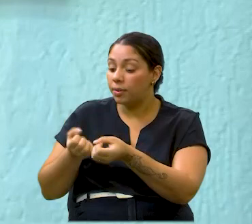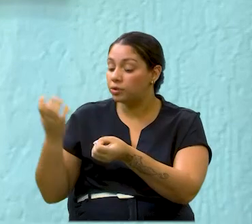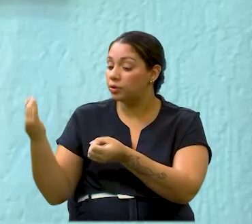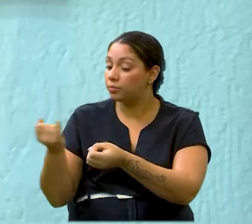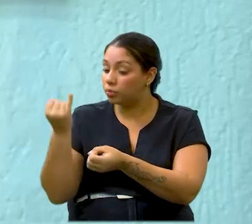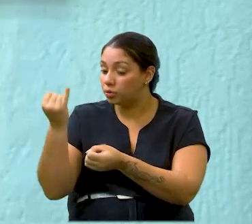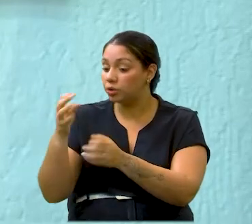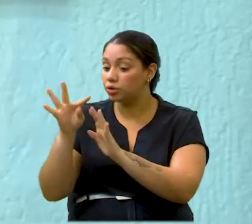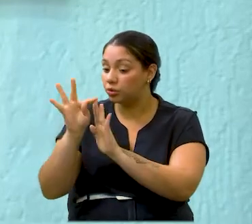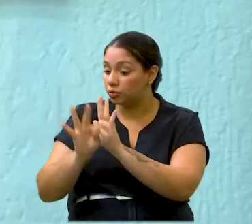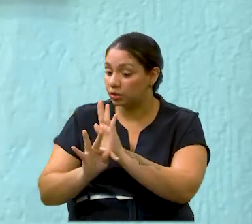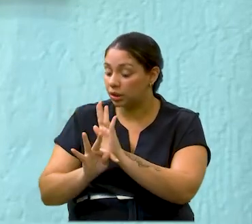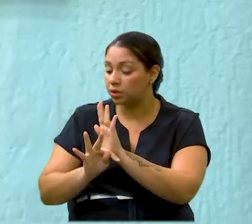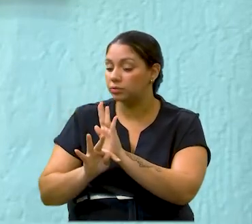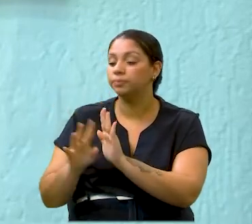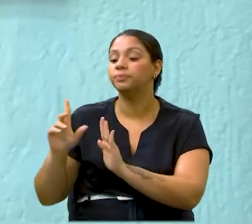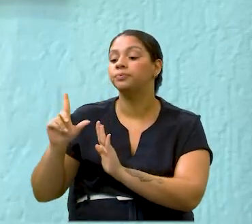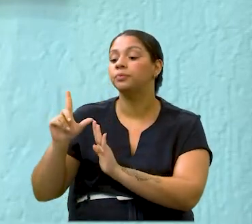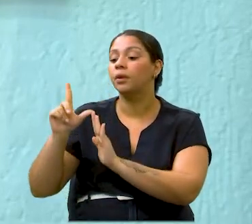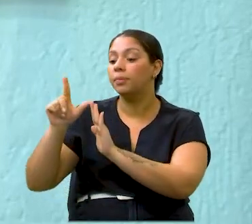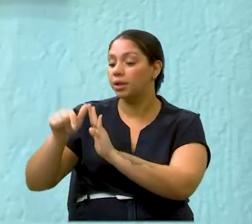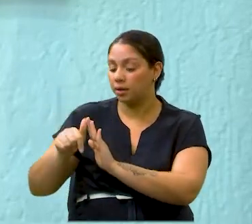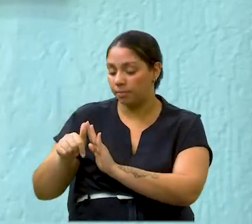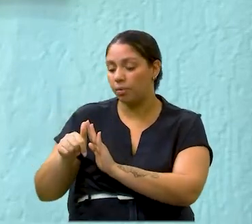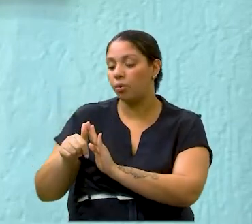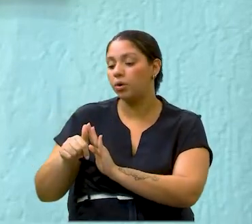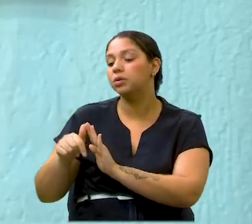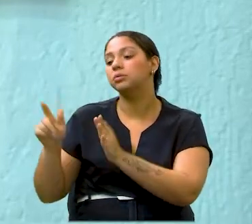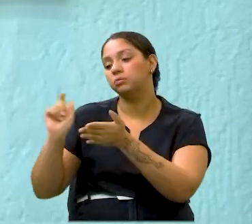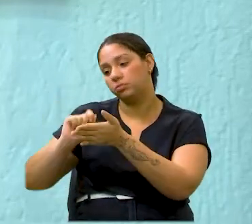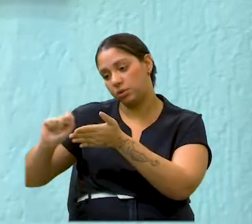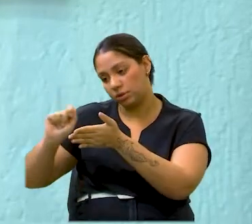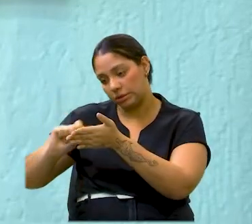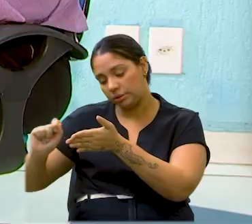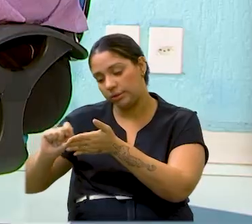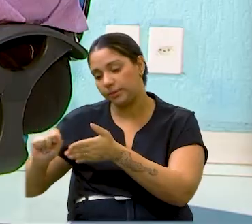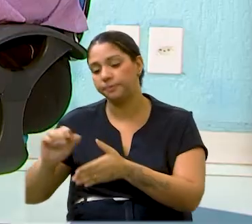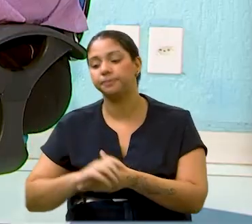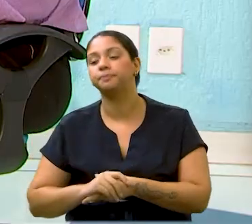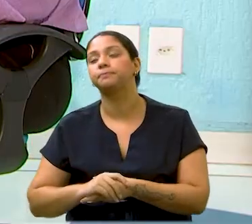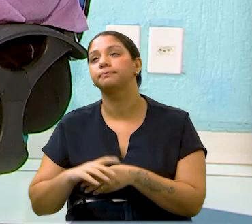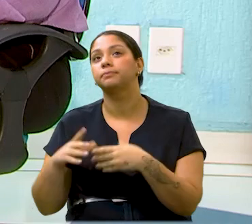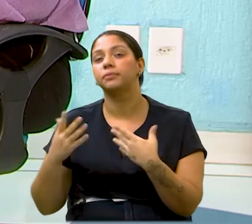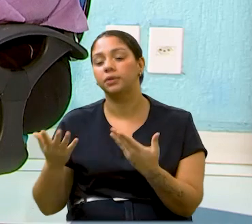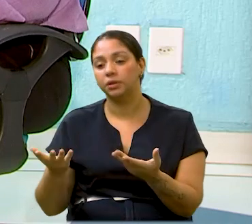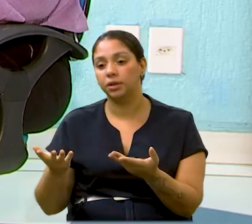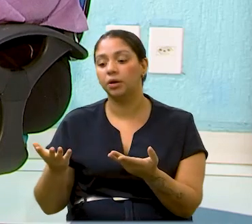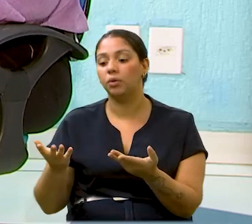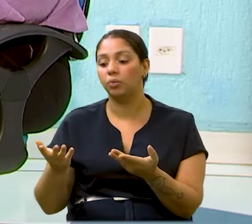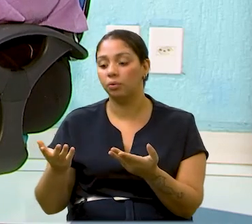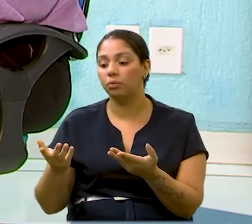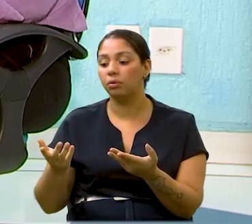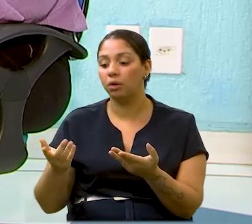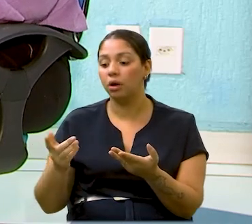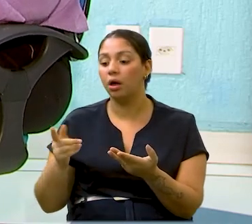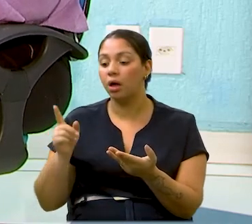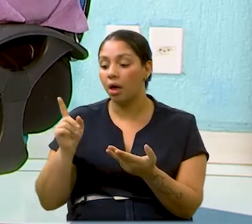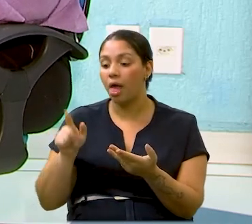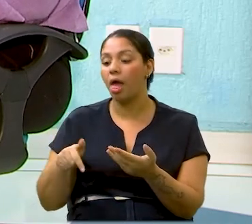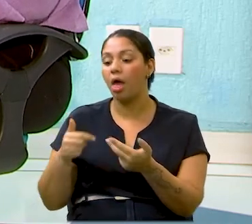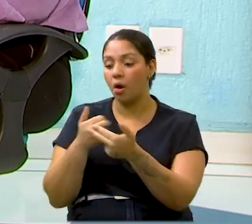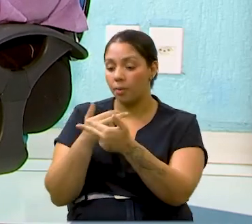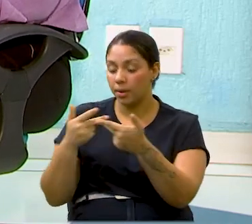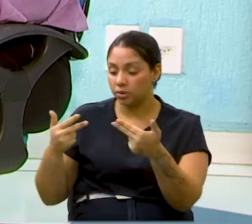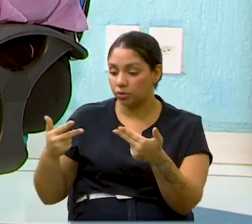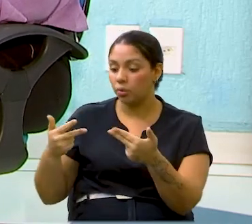um texto, por exemplo, olha só que legal, para depois estar replicando na sua escrita, tá? Então, essa seria uma